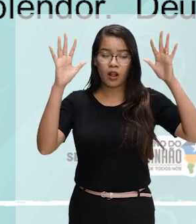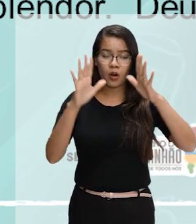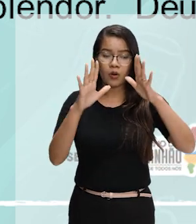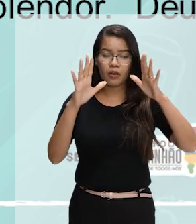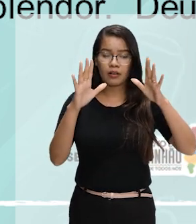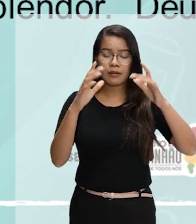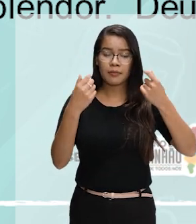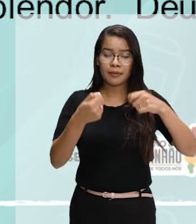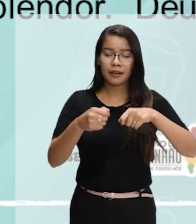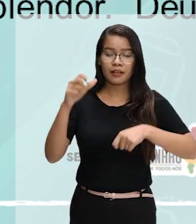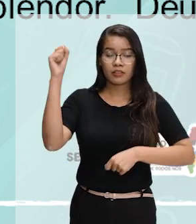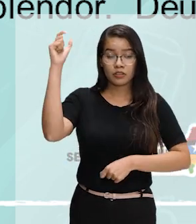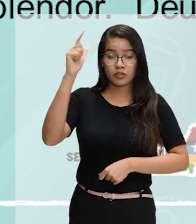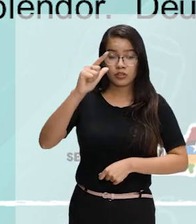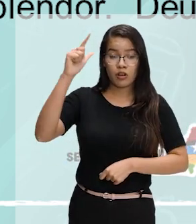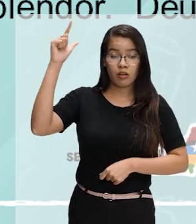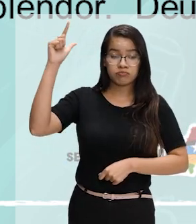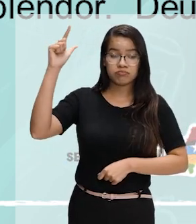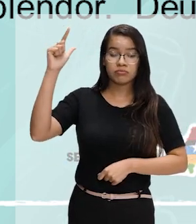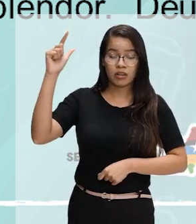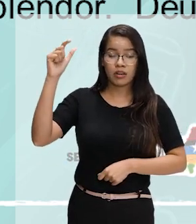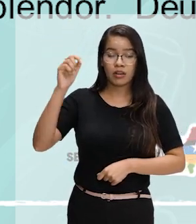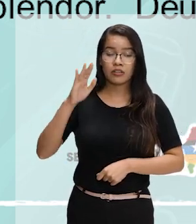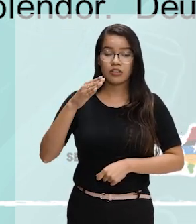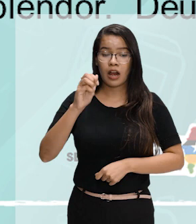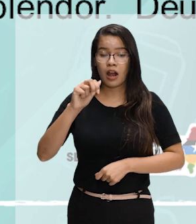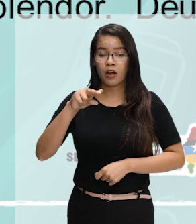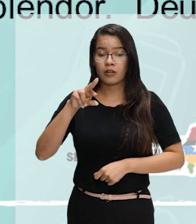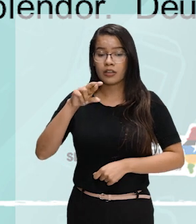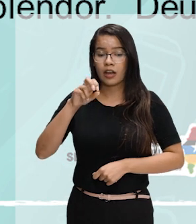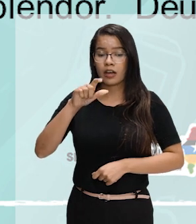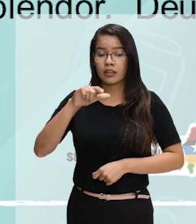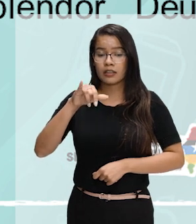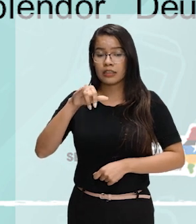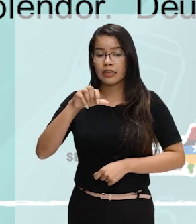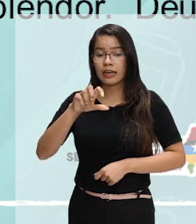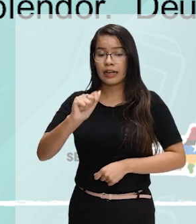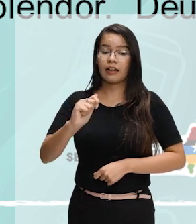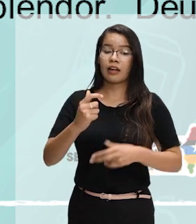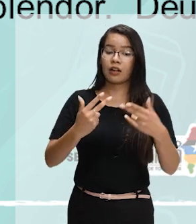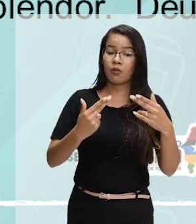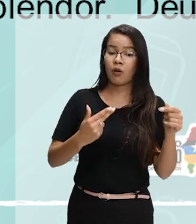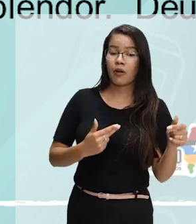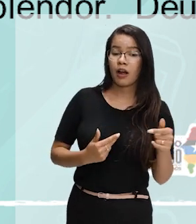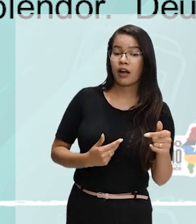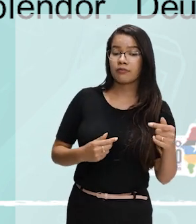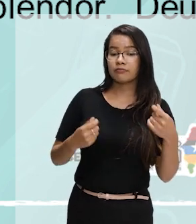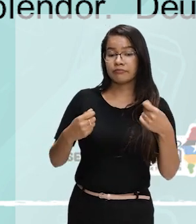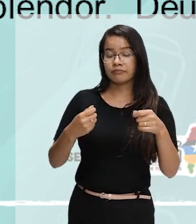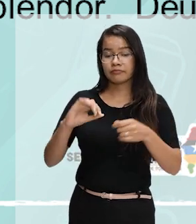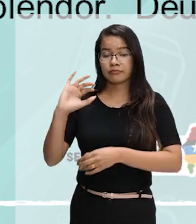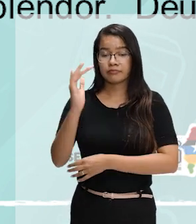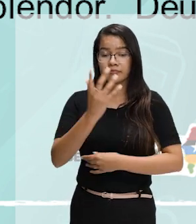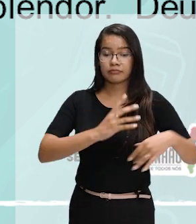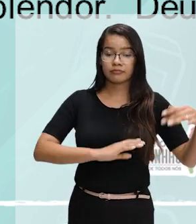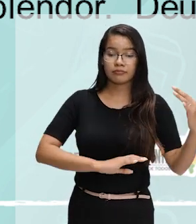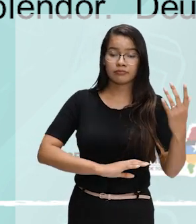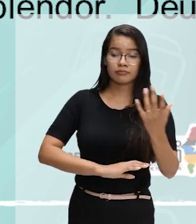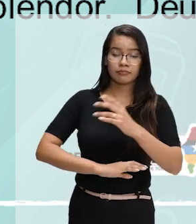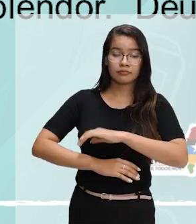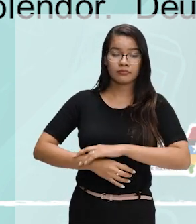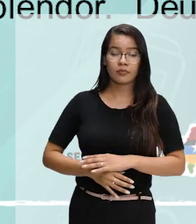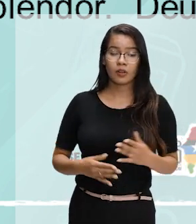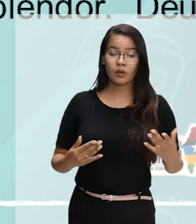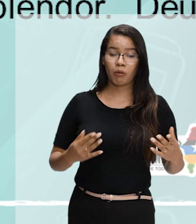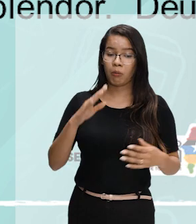é como estas, nasceu para a riqueza. Quando admirava sua formosura naquela salinha térrea de Santa